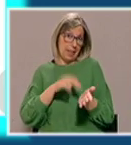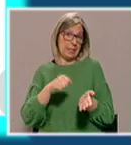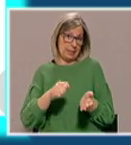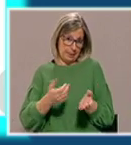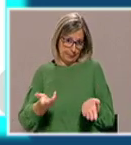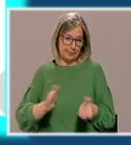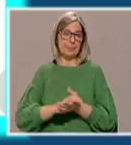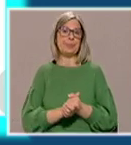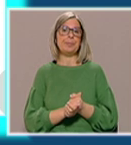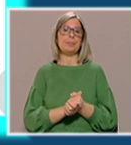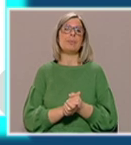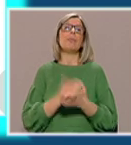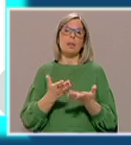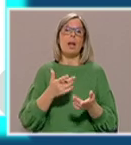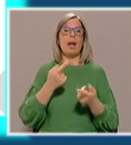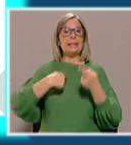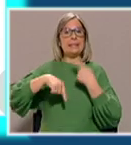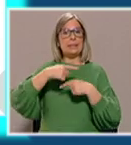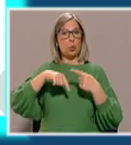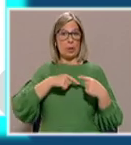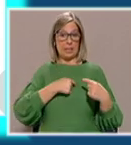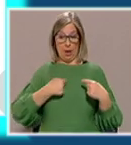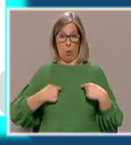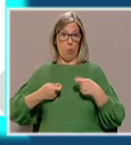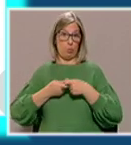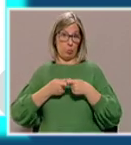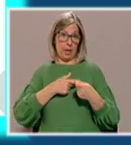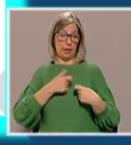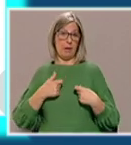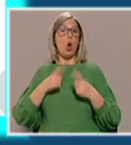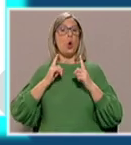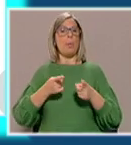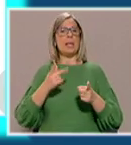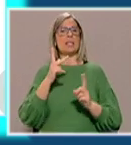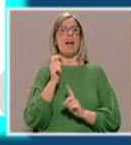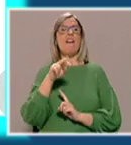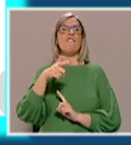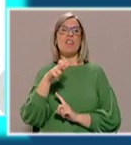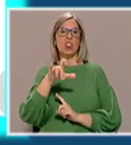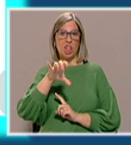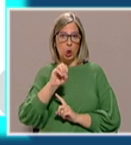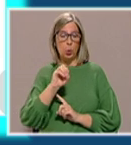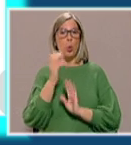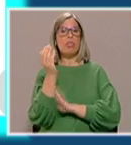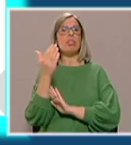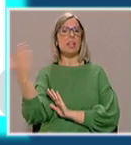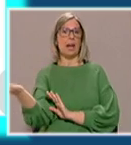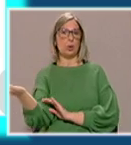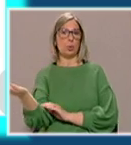na pergunta anterior. A circulação pulmonar inicia-se no ventrículo direito. Será verdadeiro ou